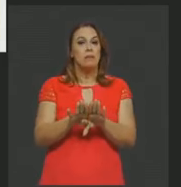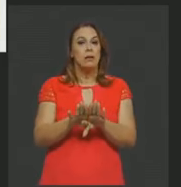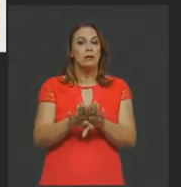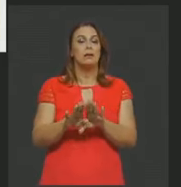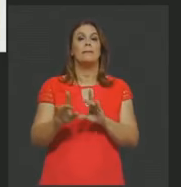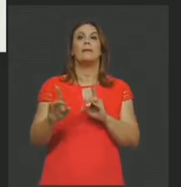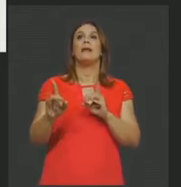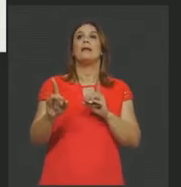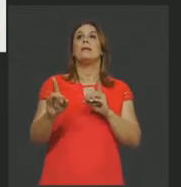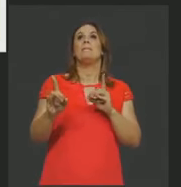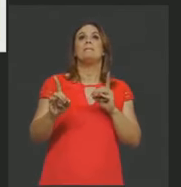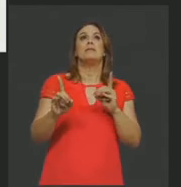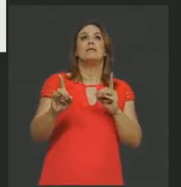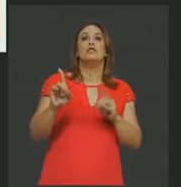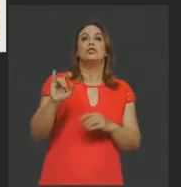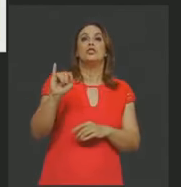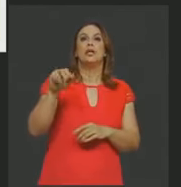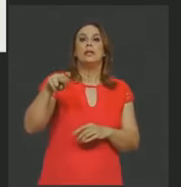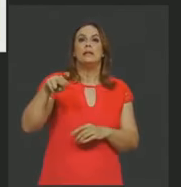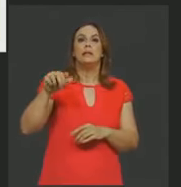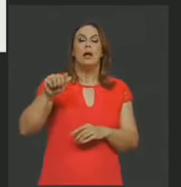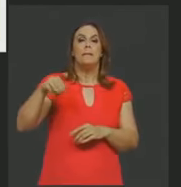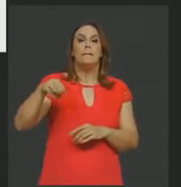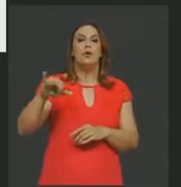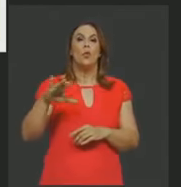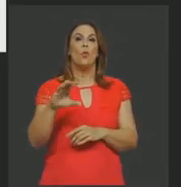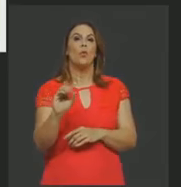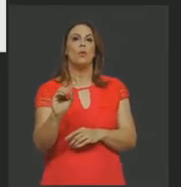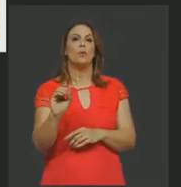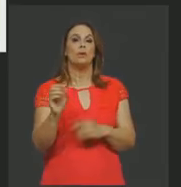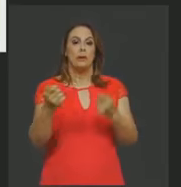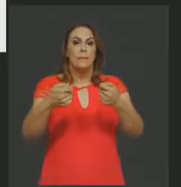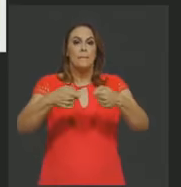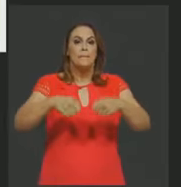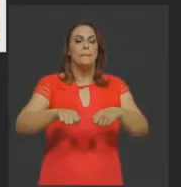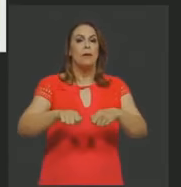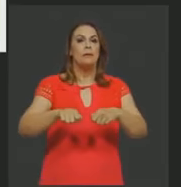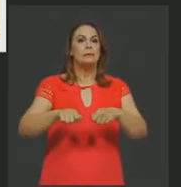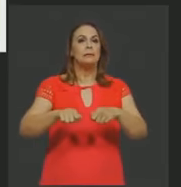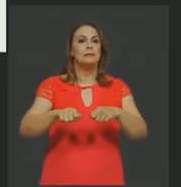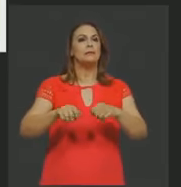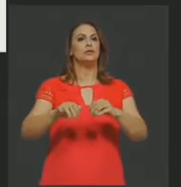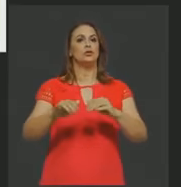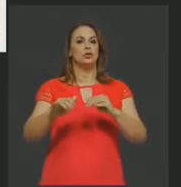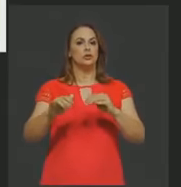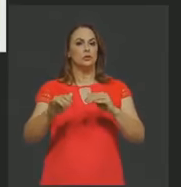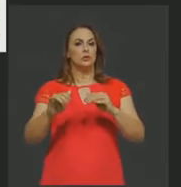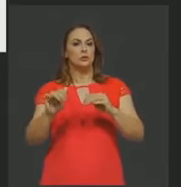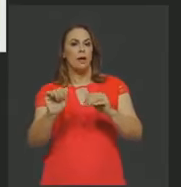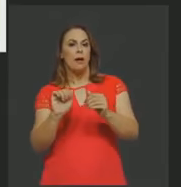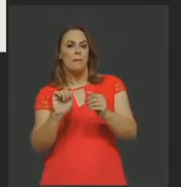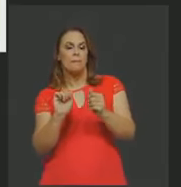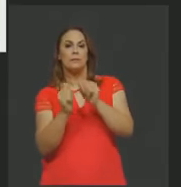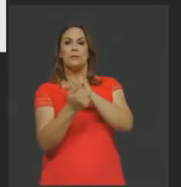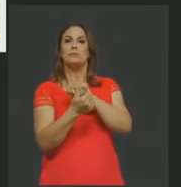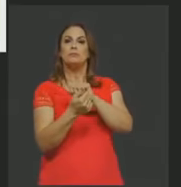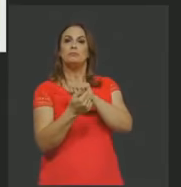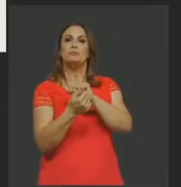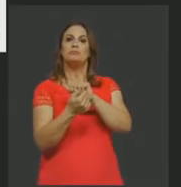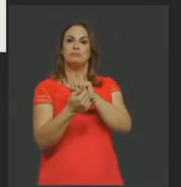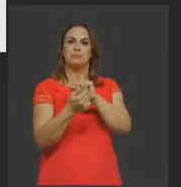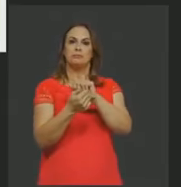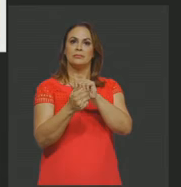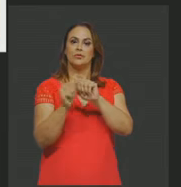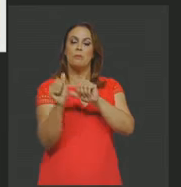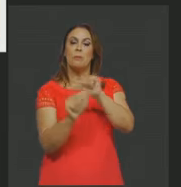que o nosso osso, ele é dinâmico, né? Na região que o aparelho põe uma pressão, eu vou ter ali uma perda óssea